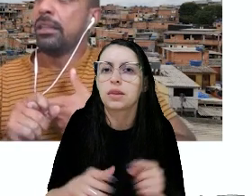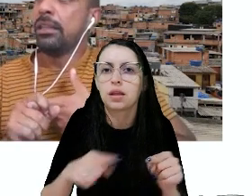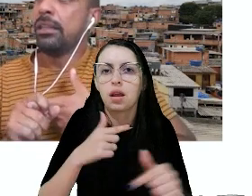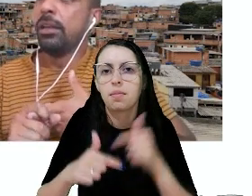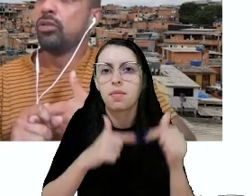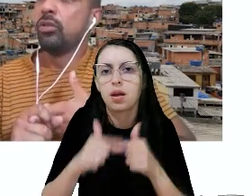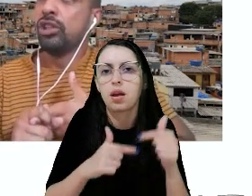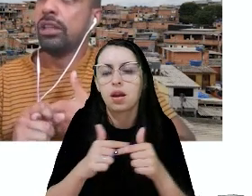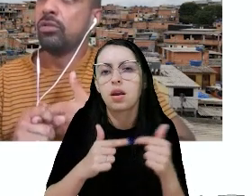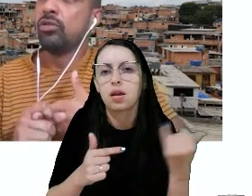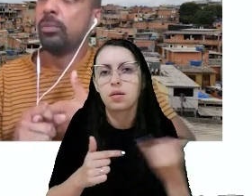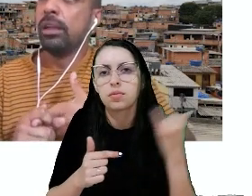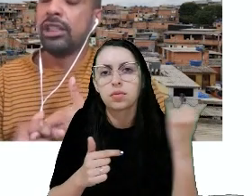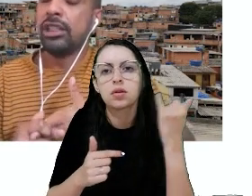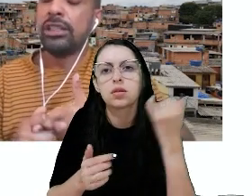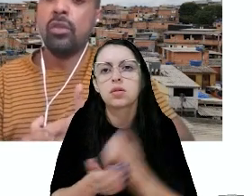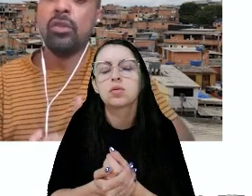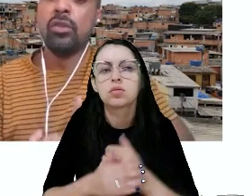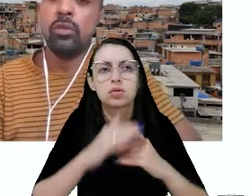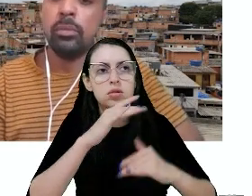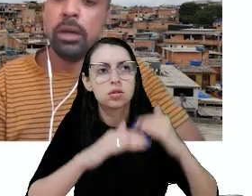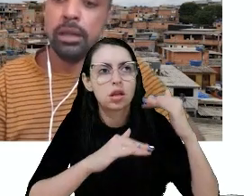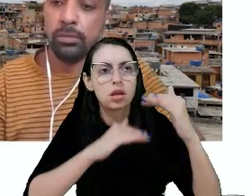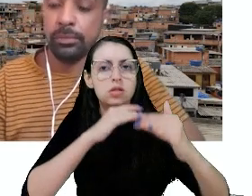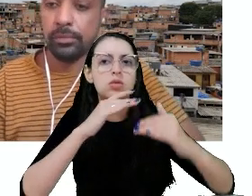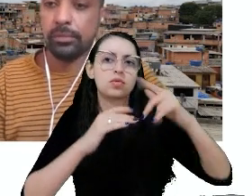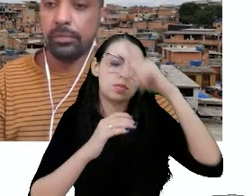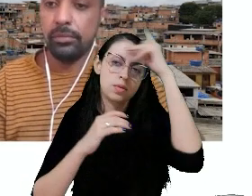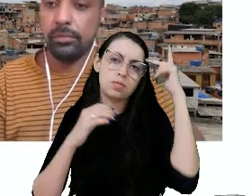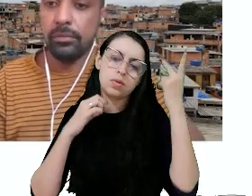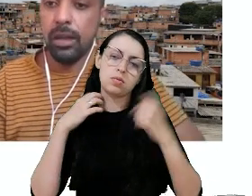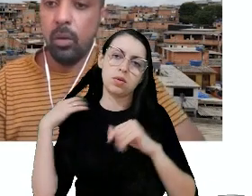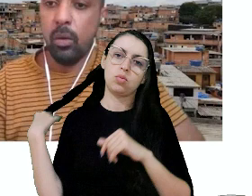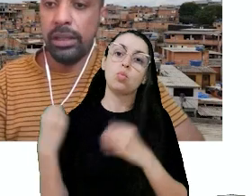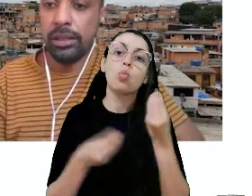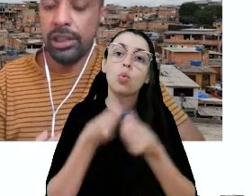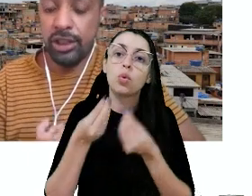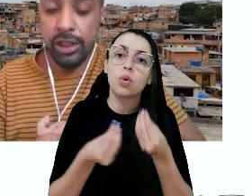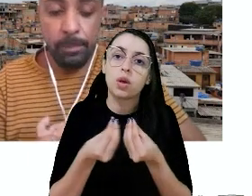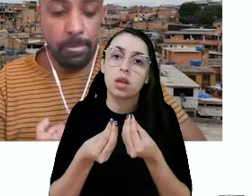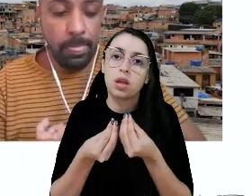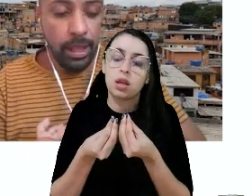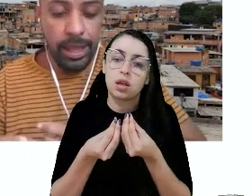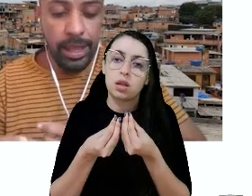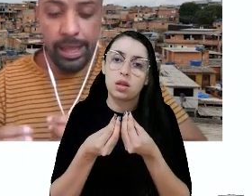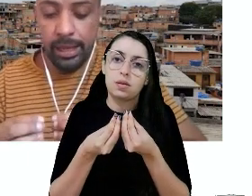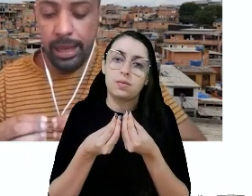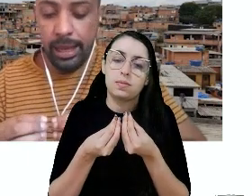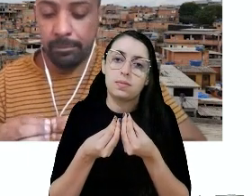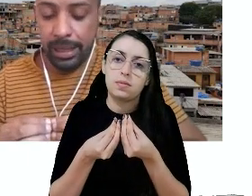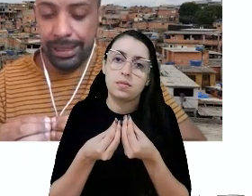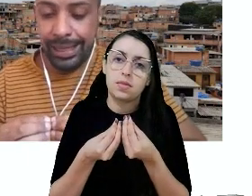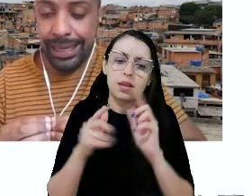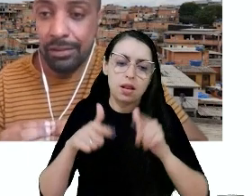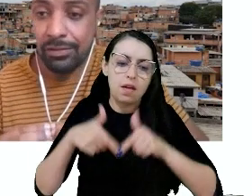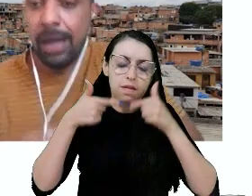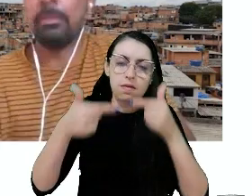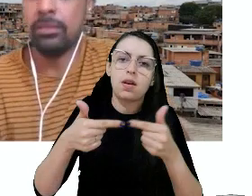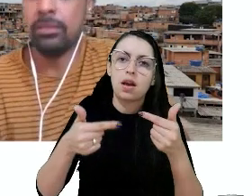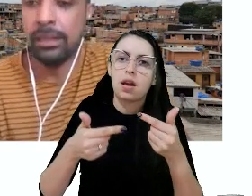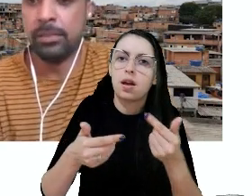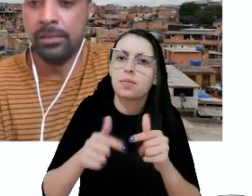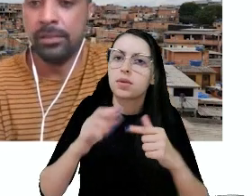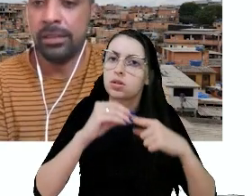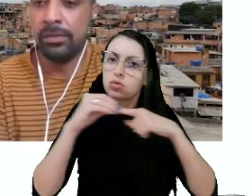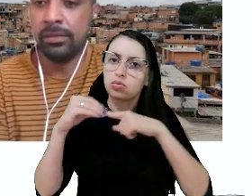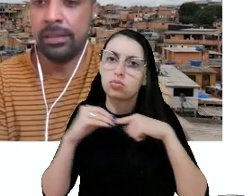e que trabalha principalmente hoje dentro de um pilar de desenvolvimento humano. O que a gente quer levar